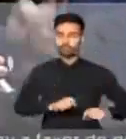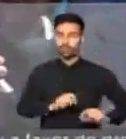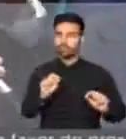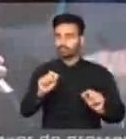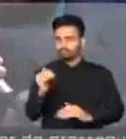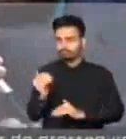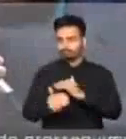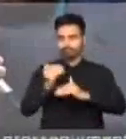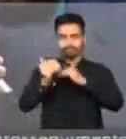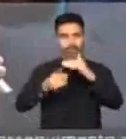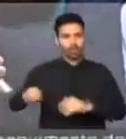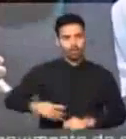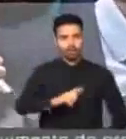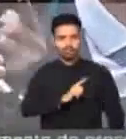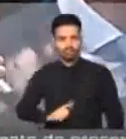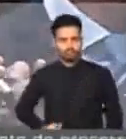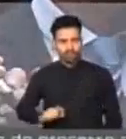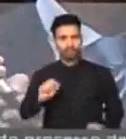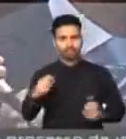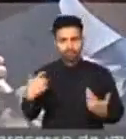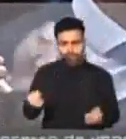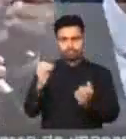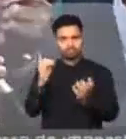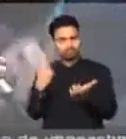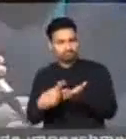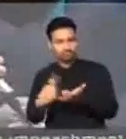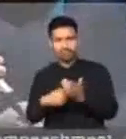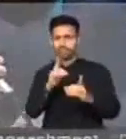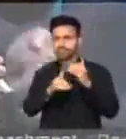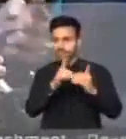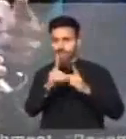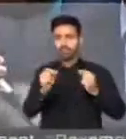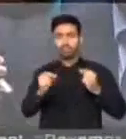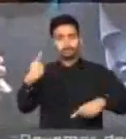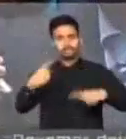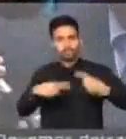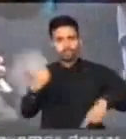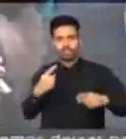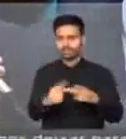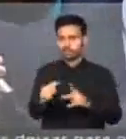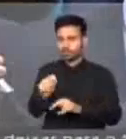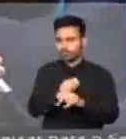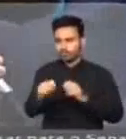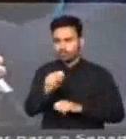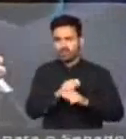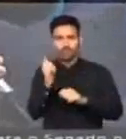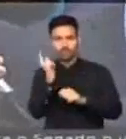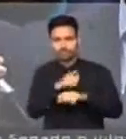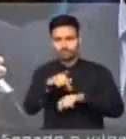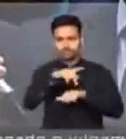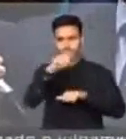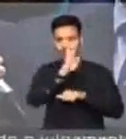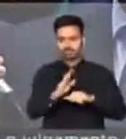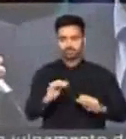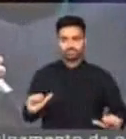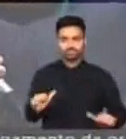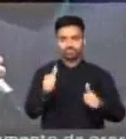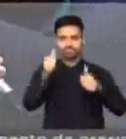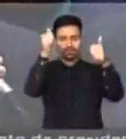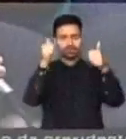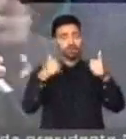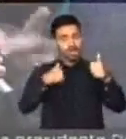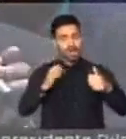construir com um novo governo um diálogo com a política, com a economia e recuperar essa nação. Em nome de